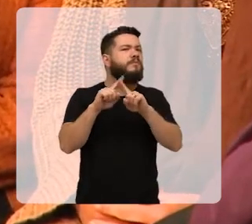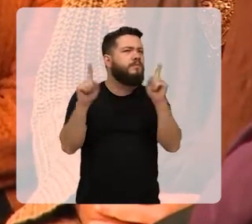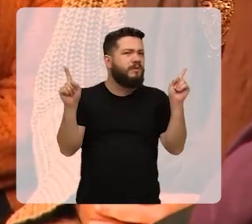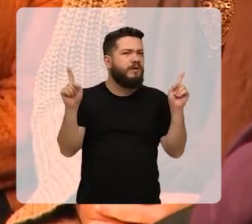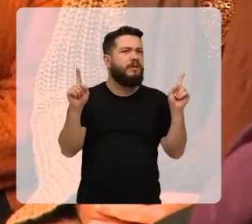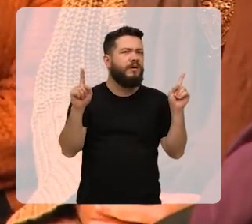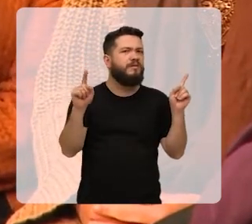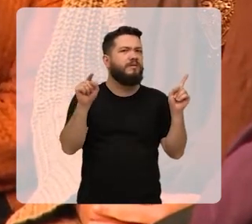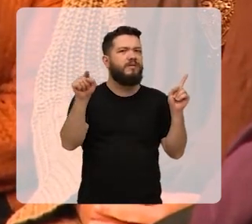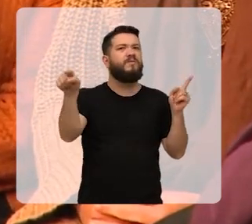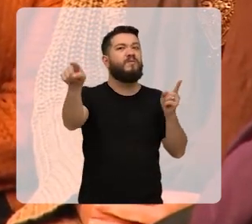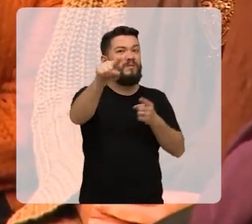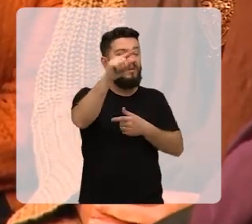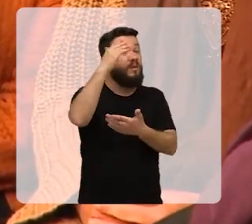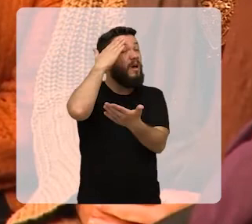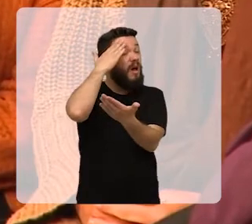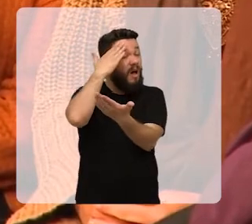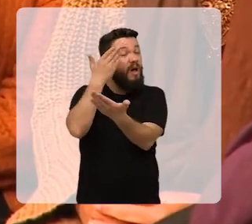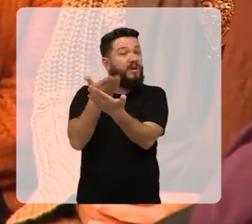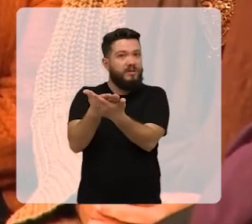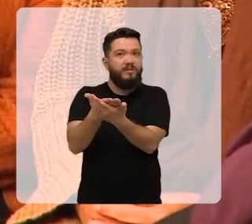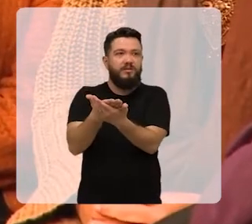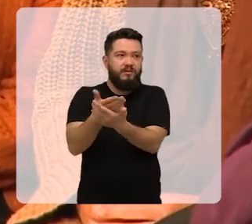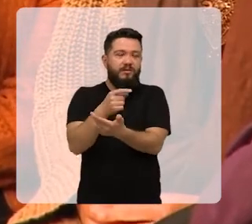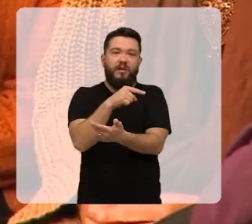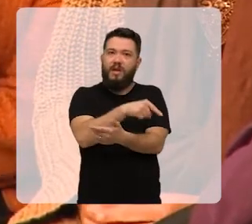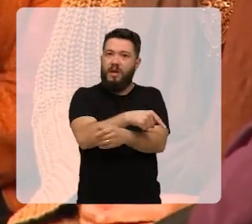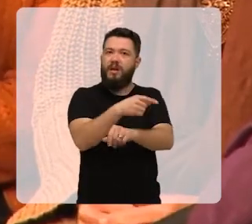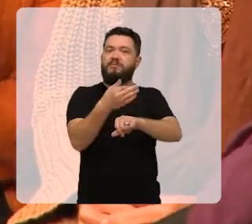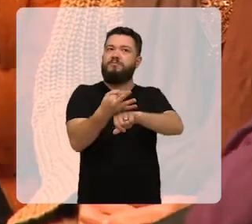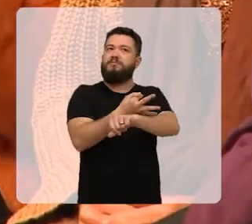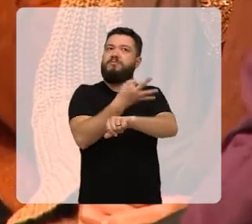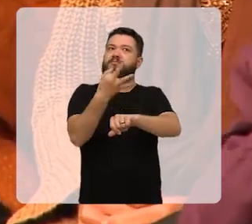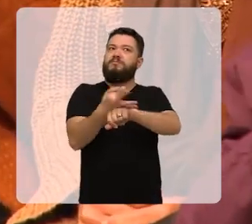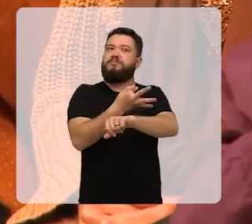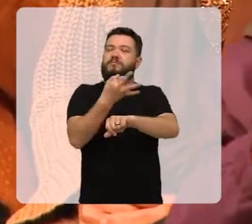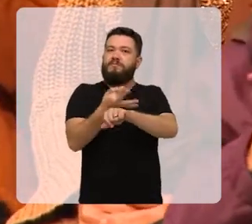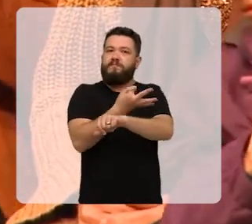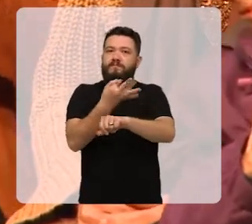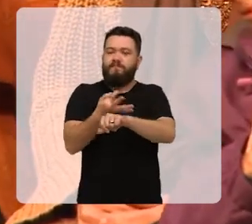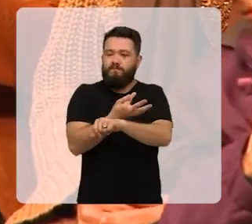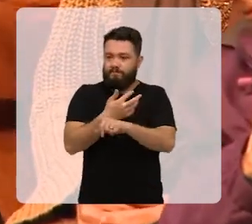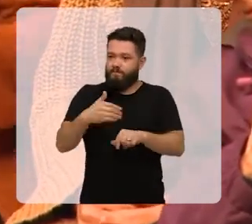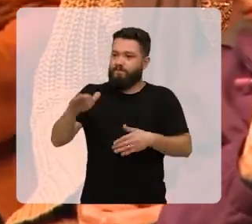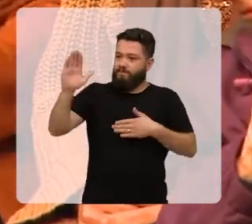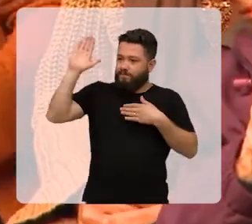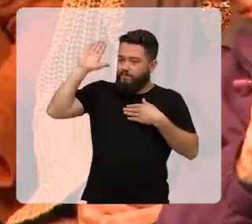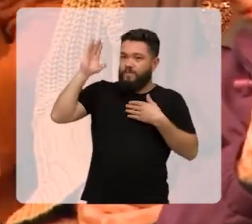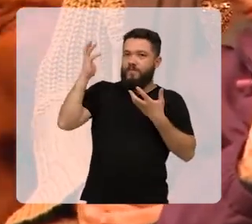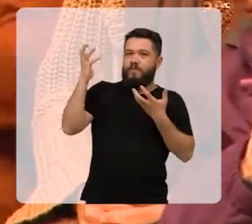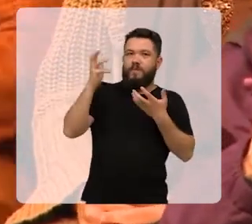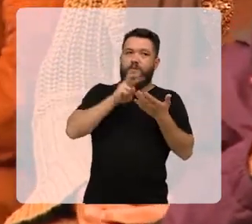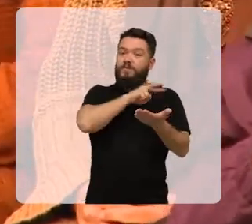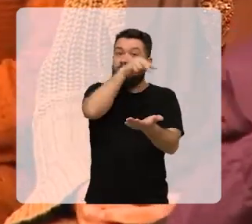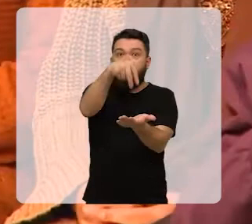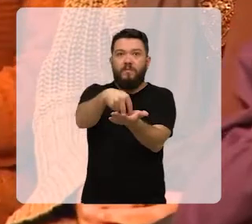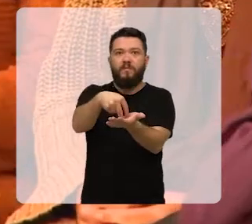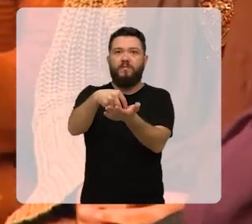-me crer é o sacrifício que ela ela faz com isso ela ela